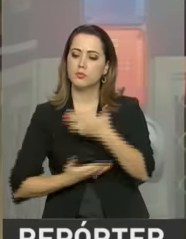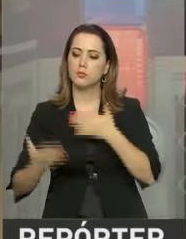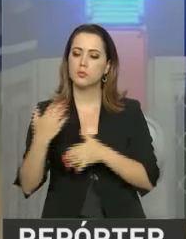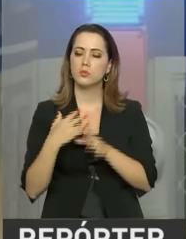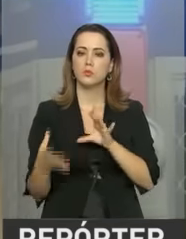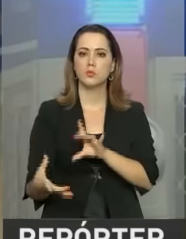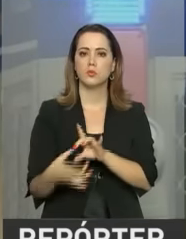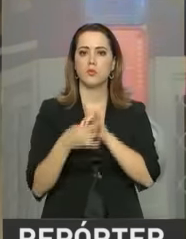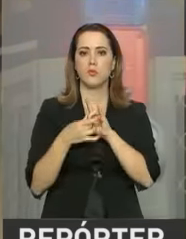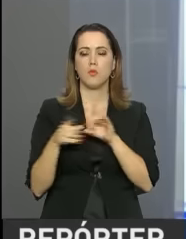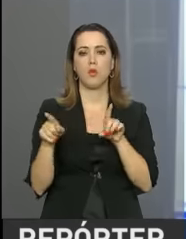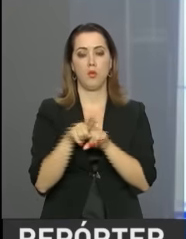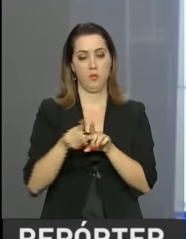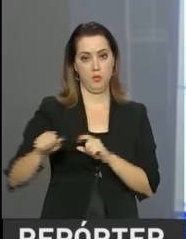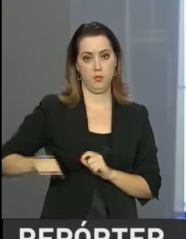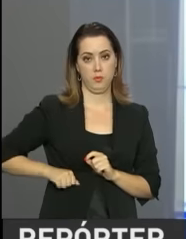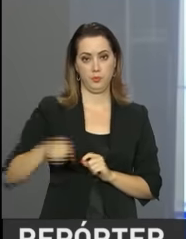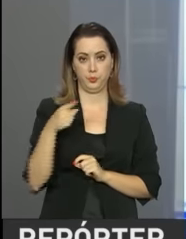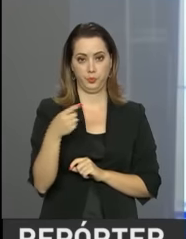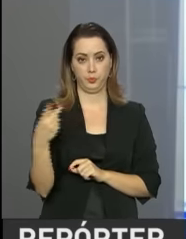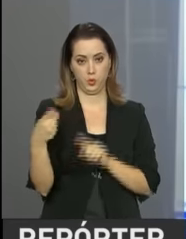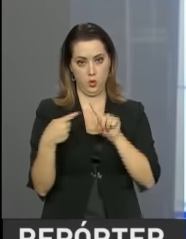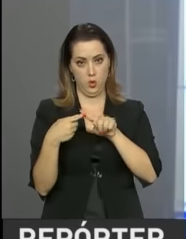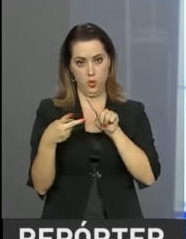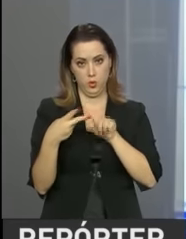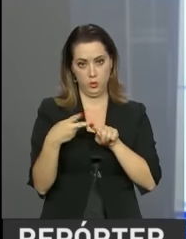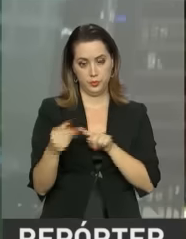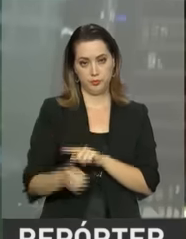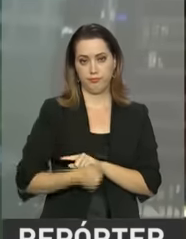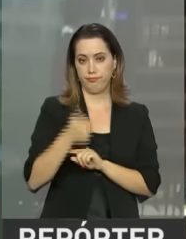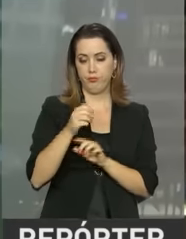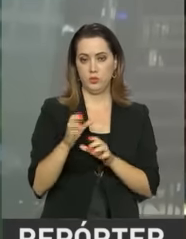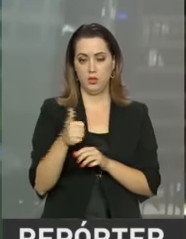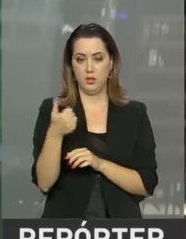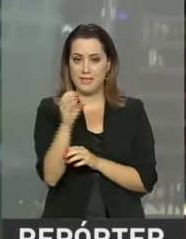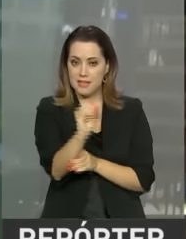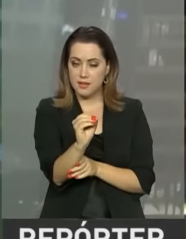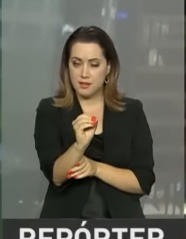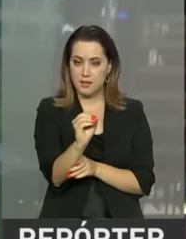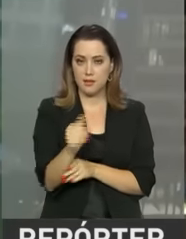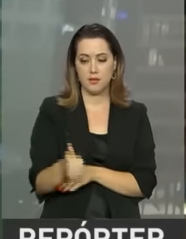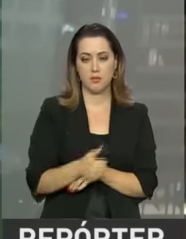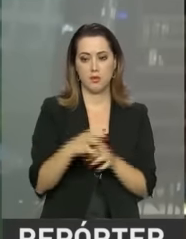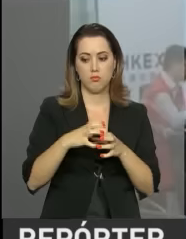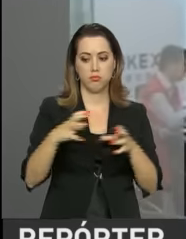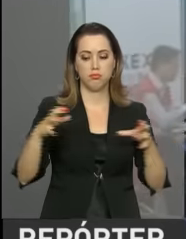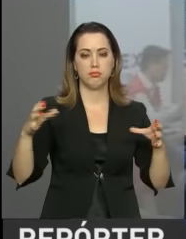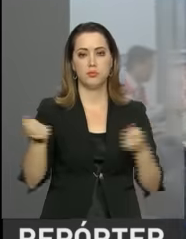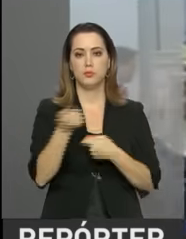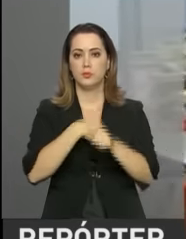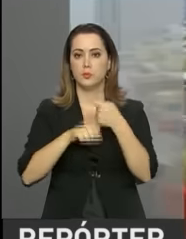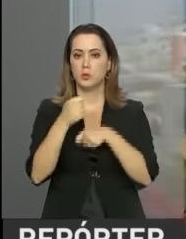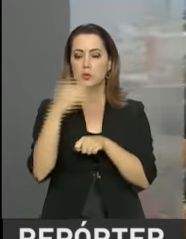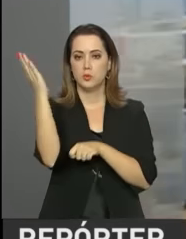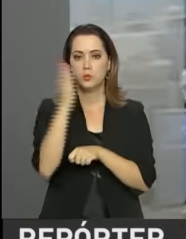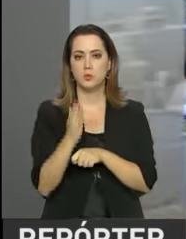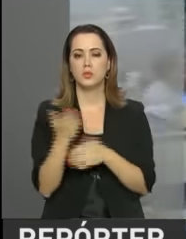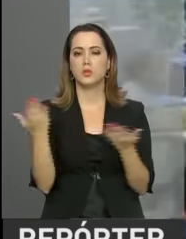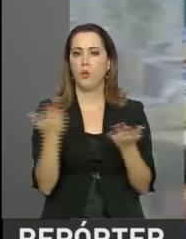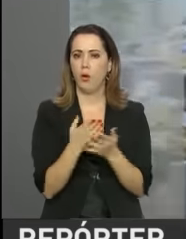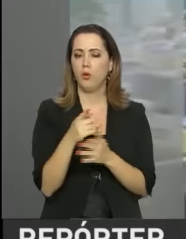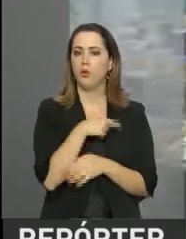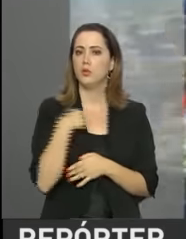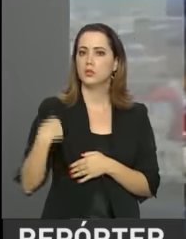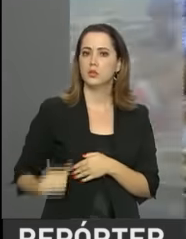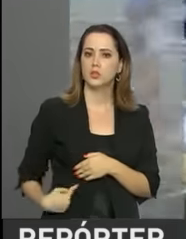e na diploma duas das 10 maiores economias do mundo passam por situações distintas a China desacelera